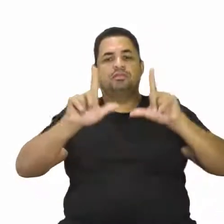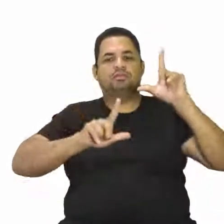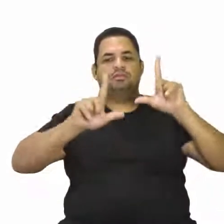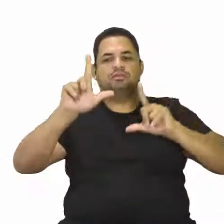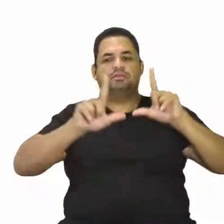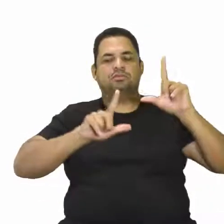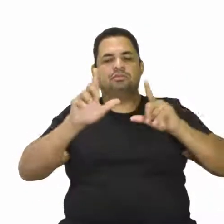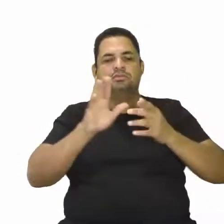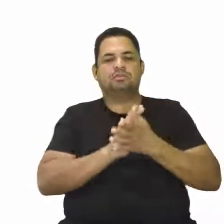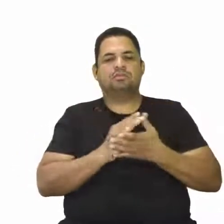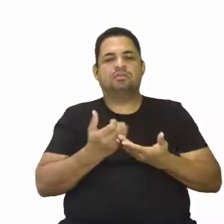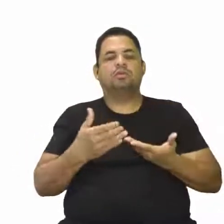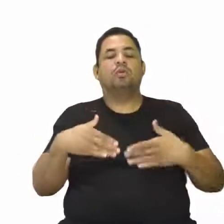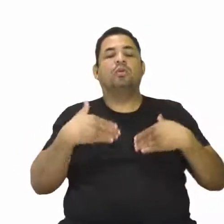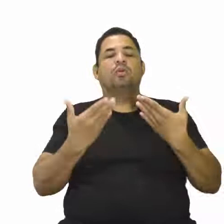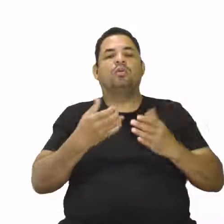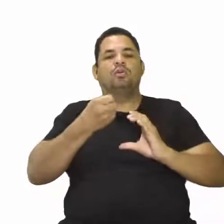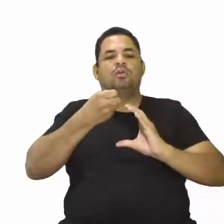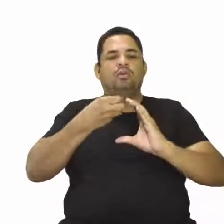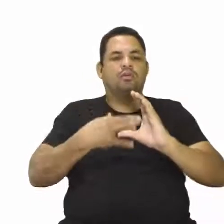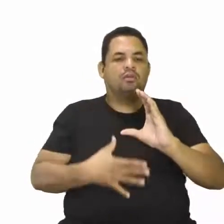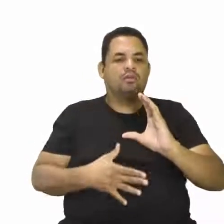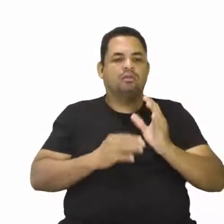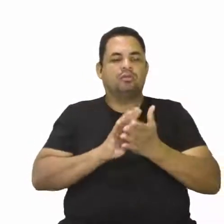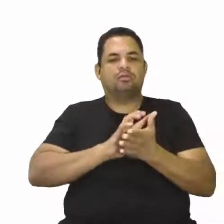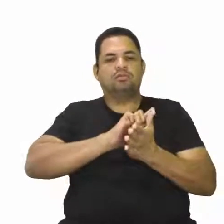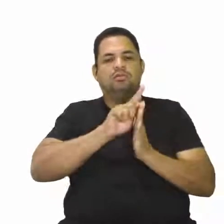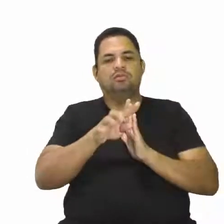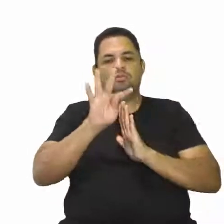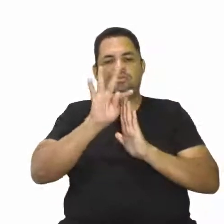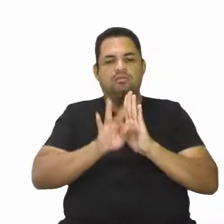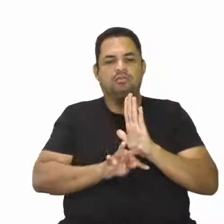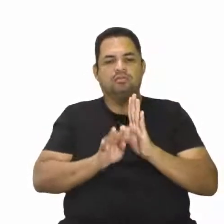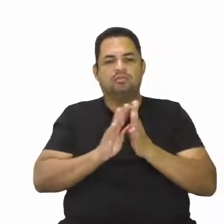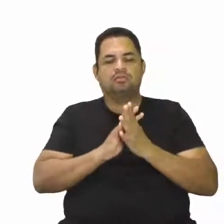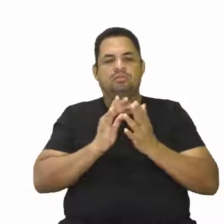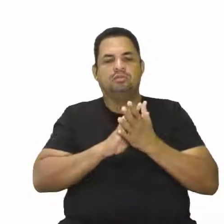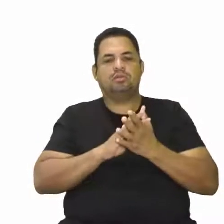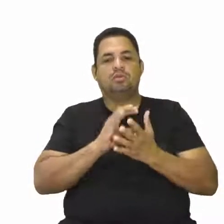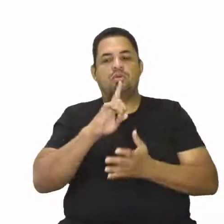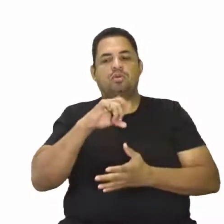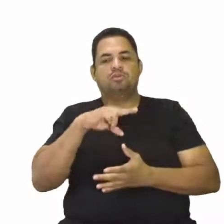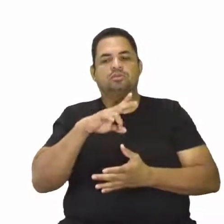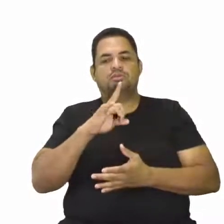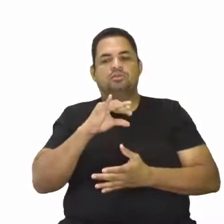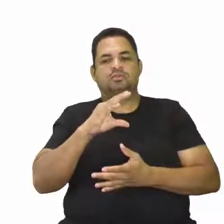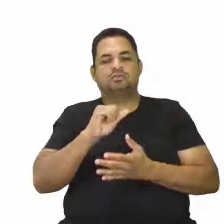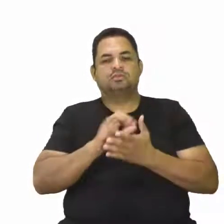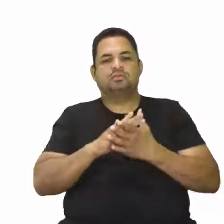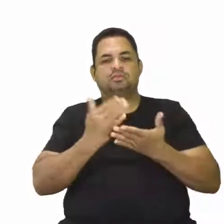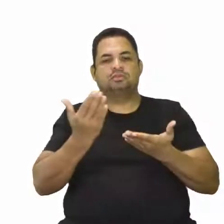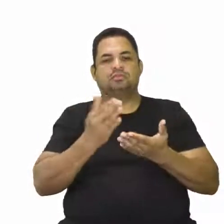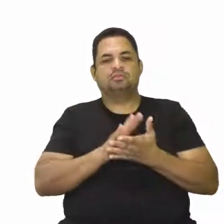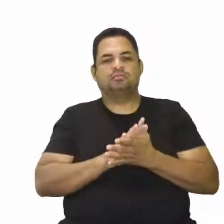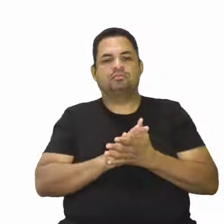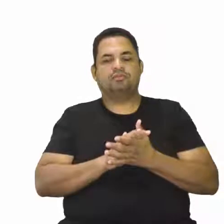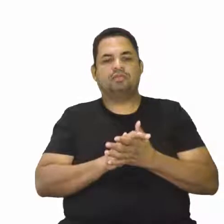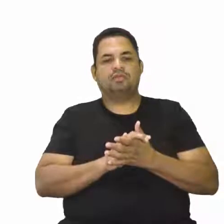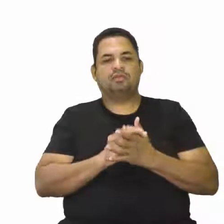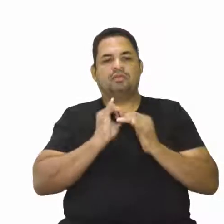são as características do gênero textual notícia? Uma informação